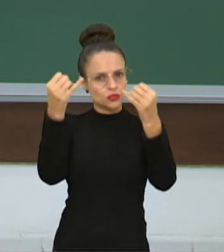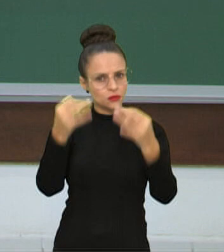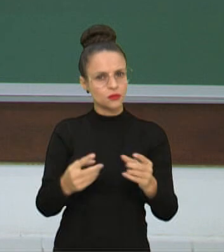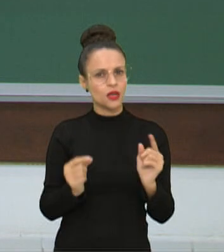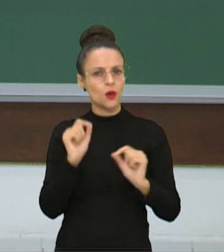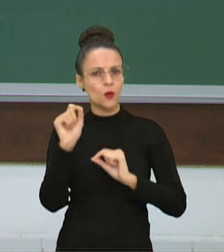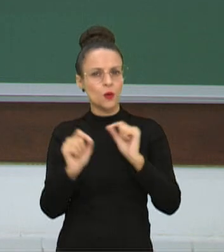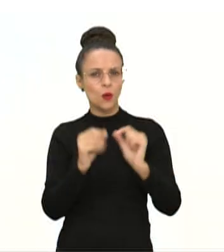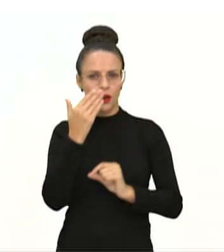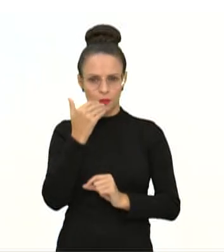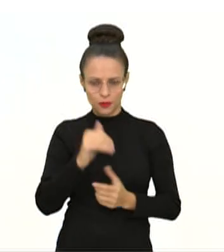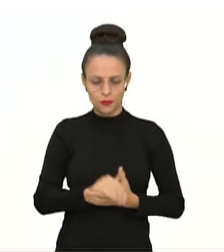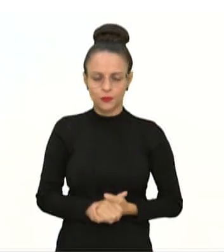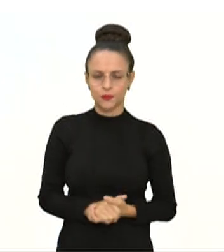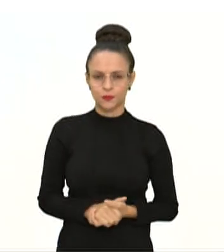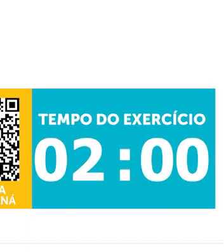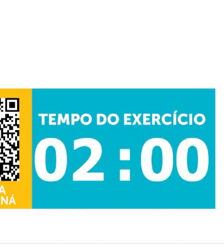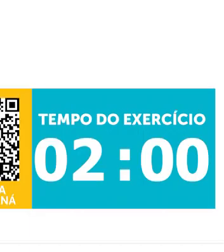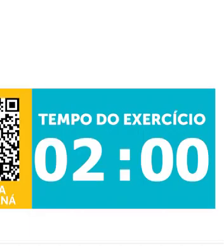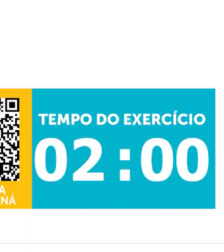são eles.